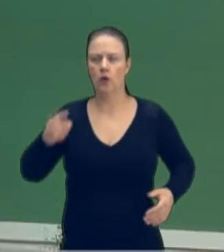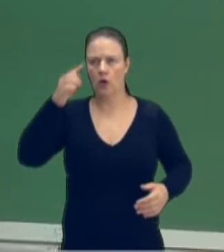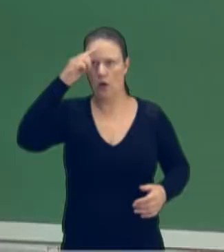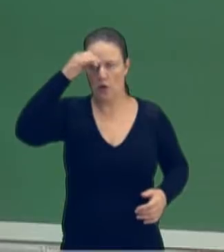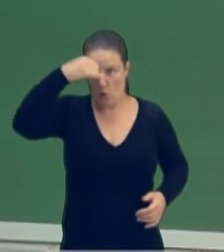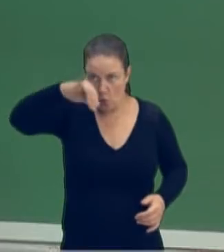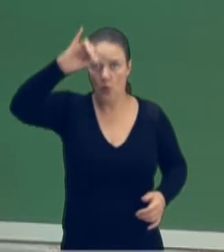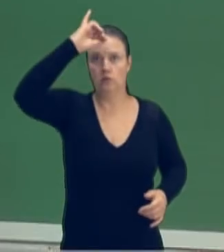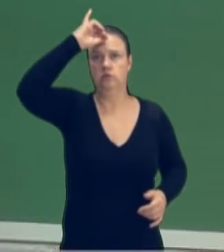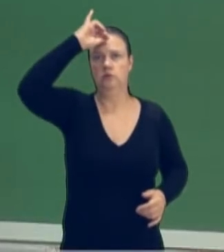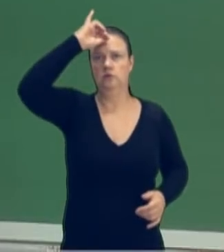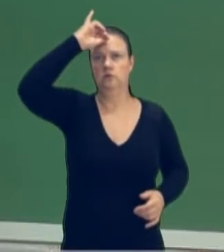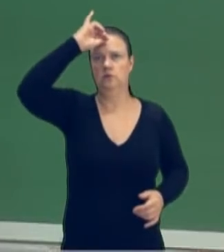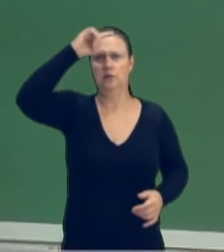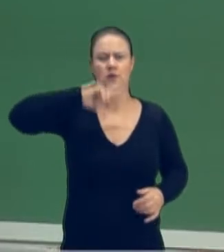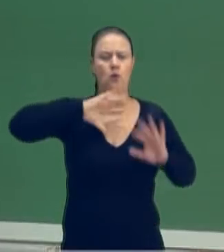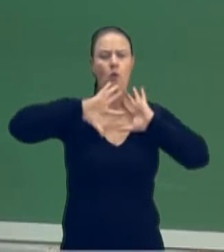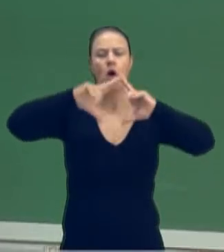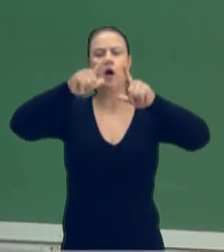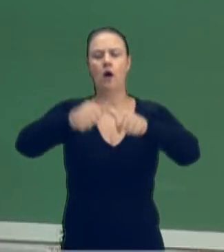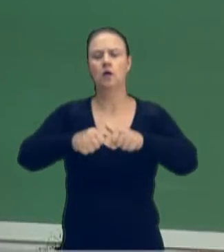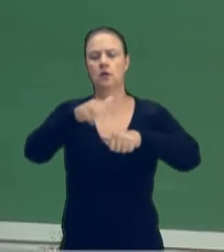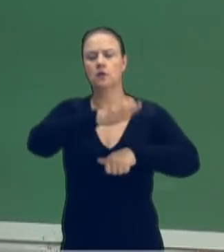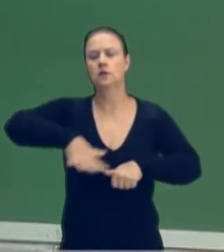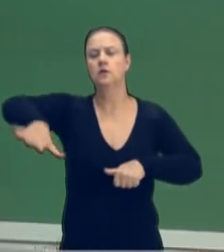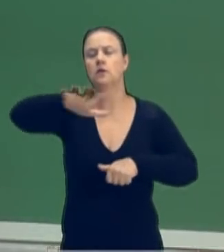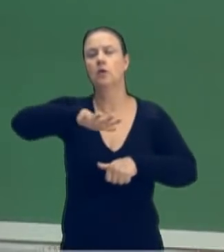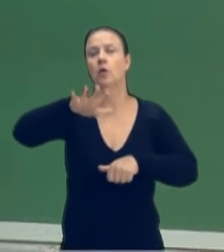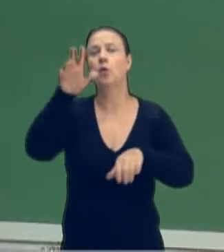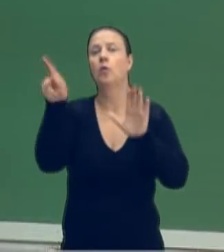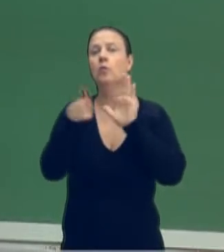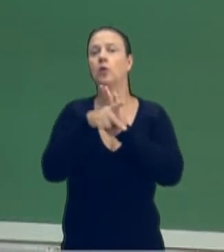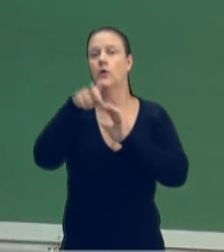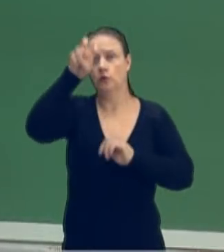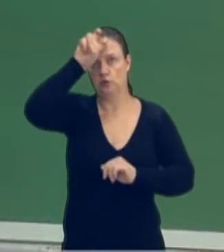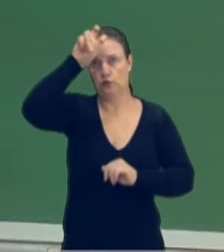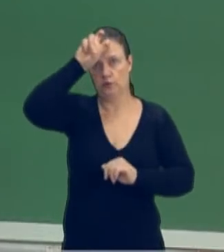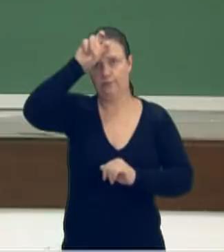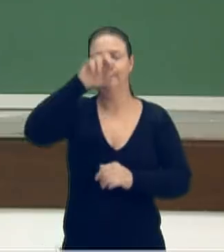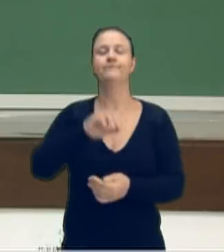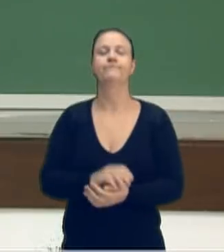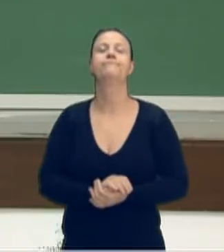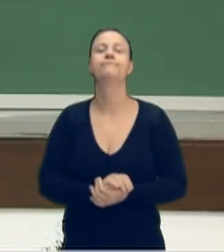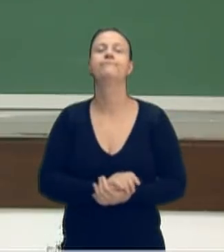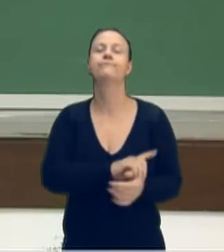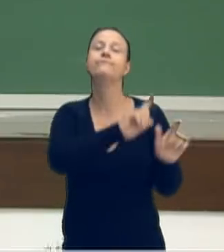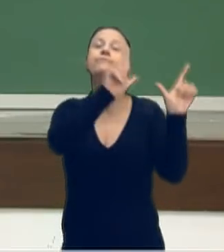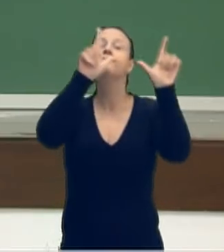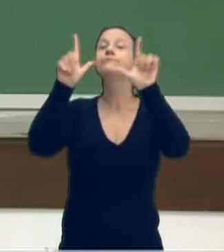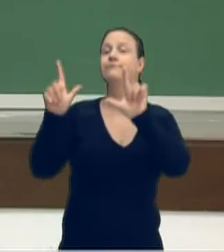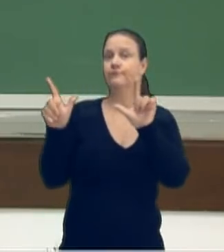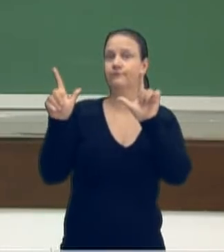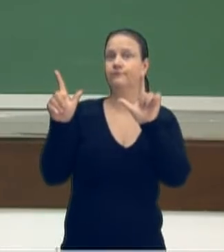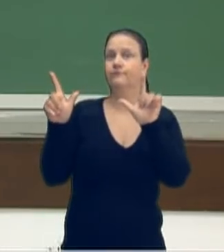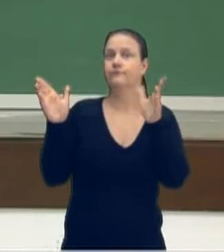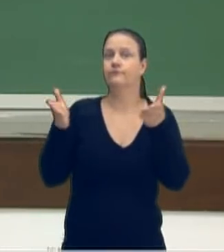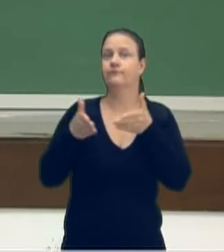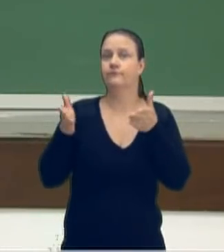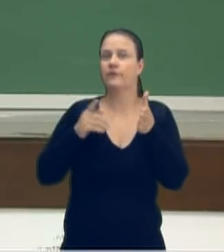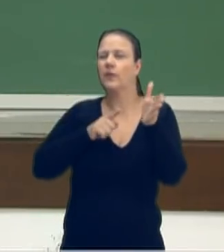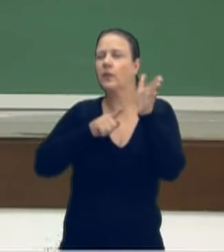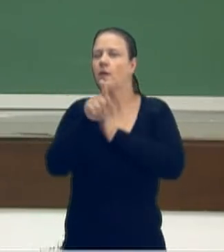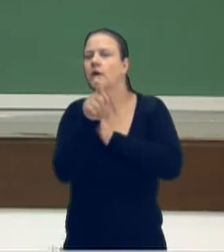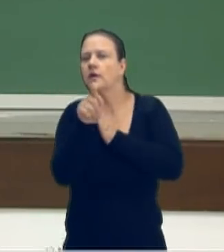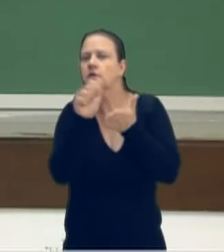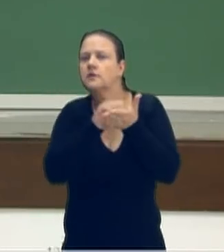da natureza da região deles. São animais que existem na região do Egito. Próxima imagem, vamos começar aqui o nosso quiz, nas